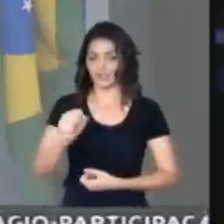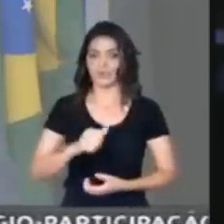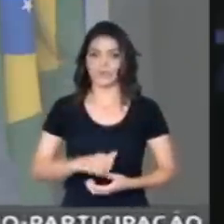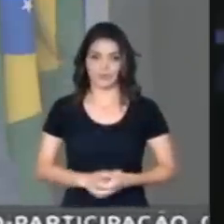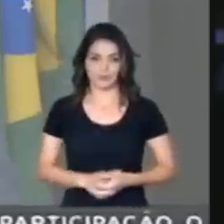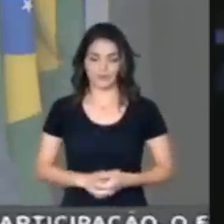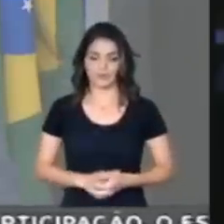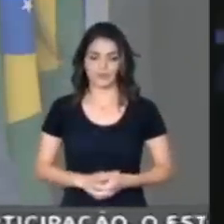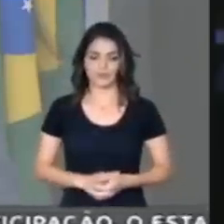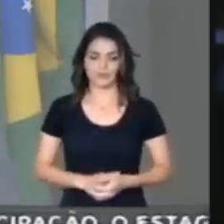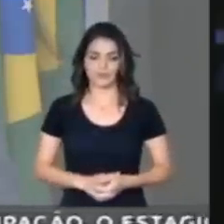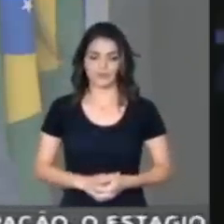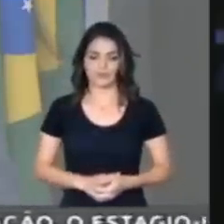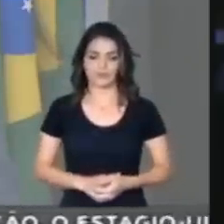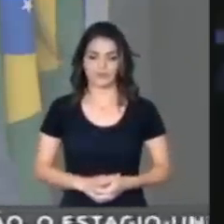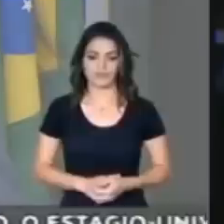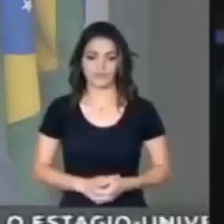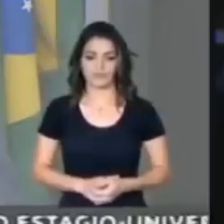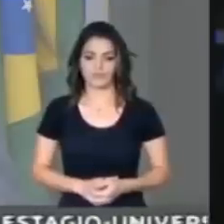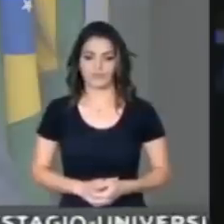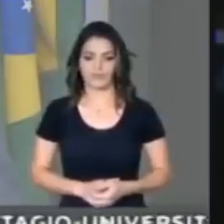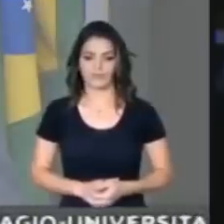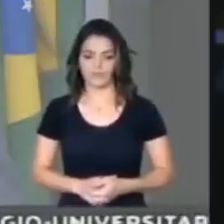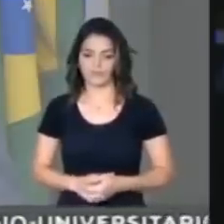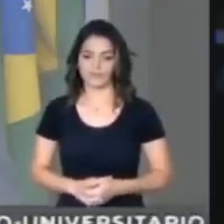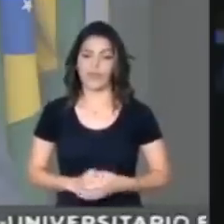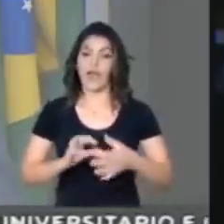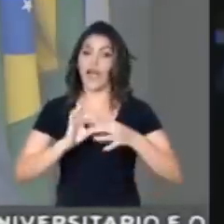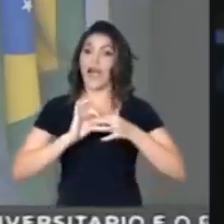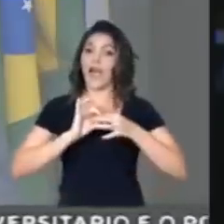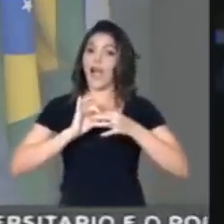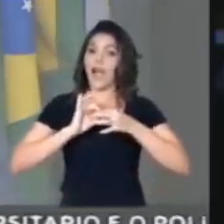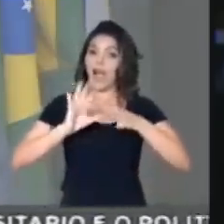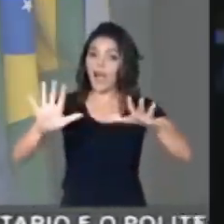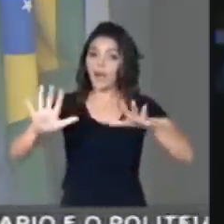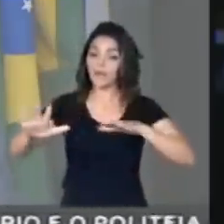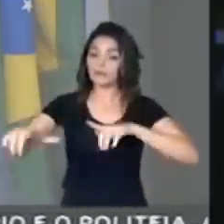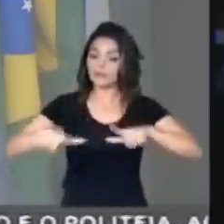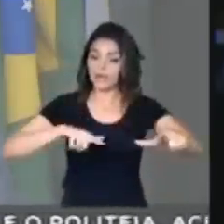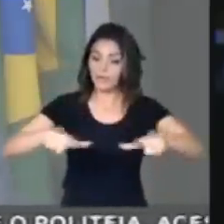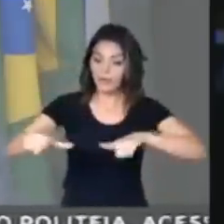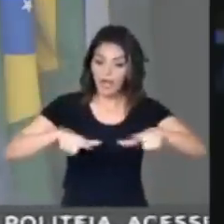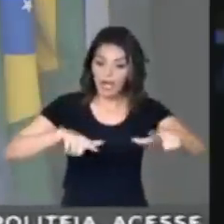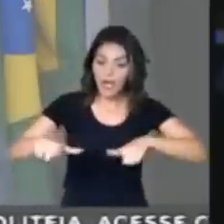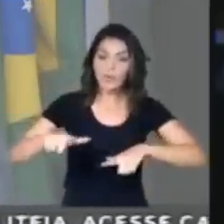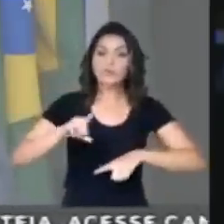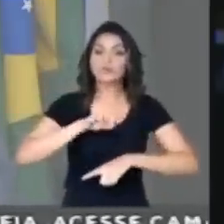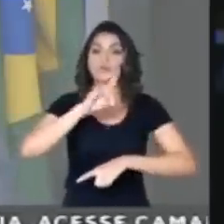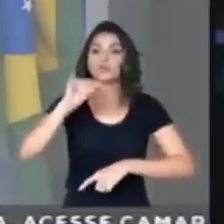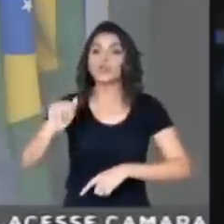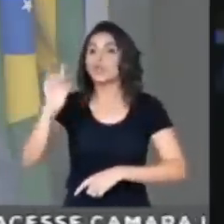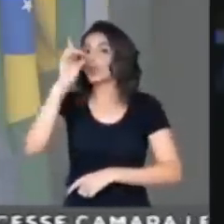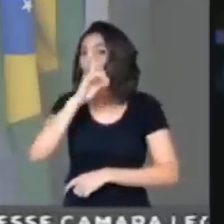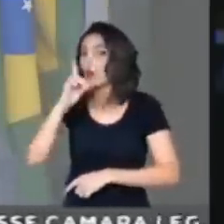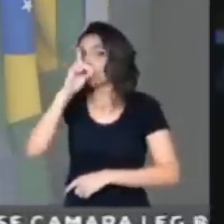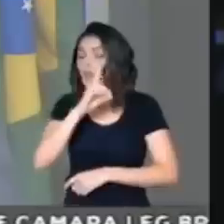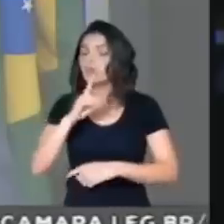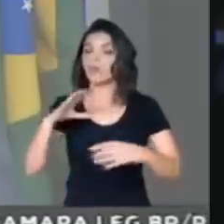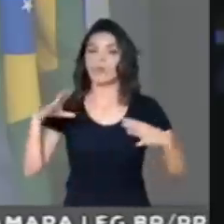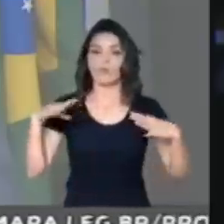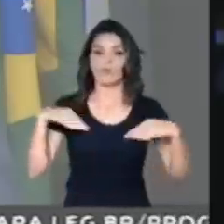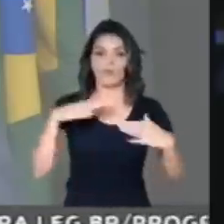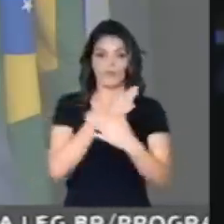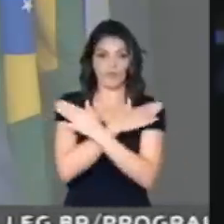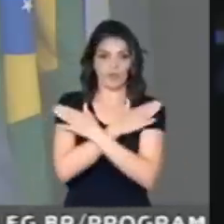Fica autorizado o trabalho aos domingos e feriados. Parágrafo único. O